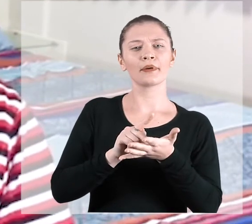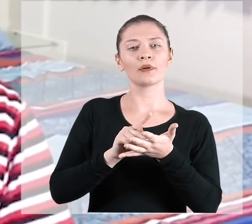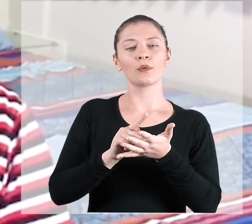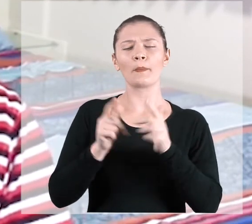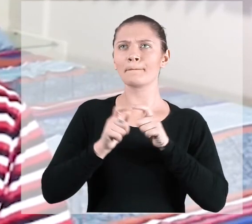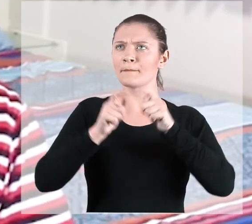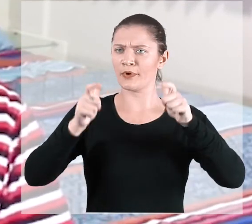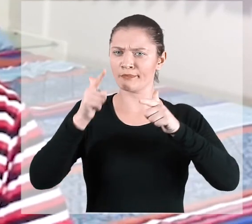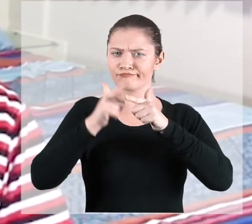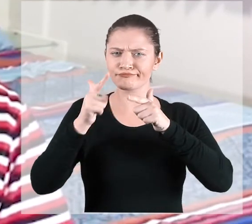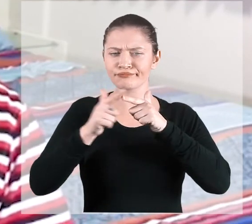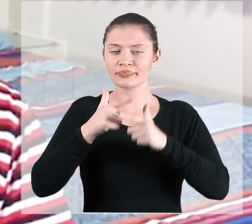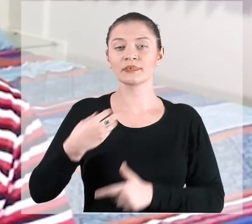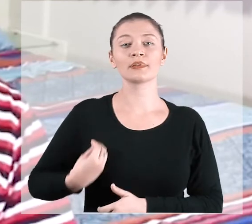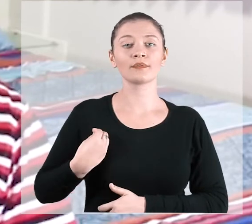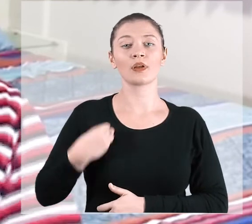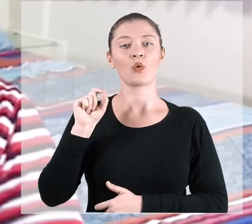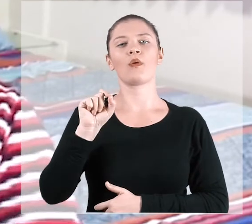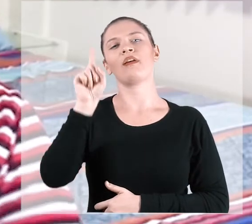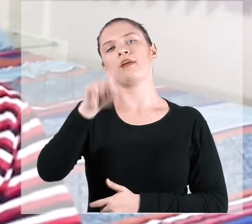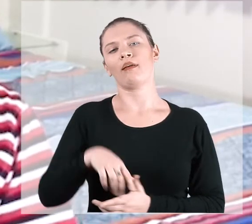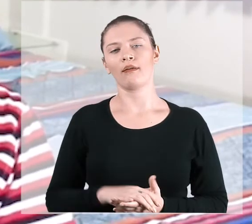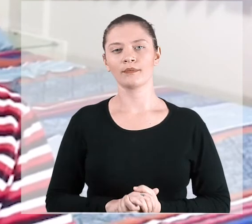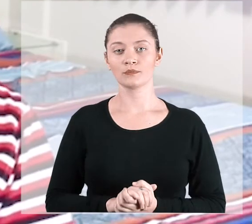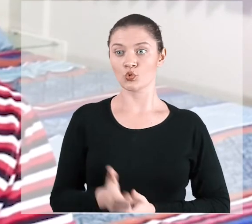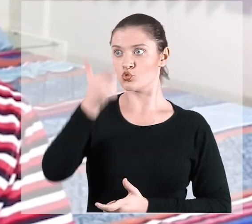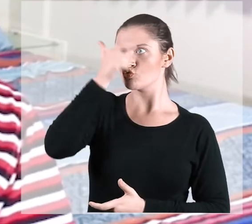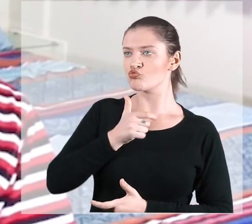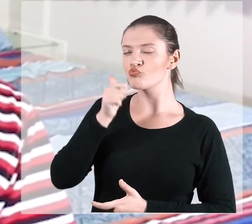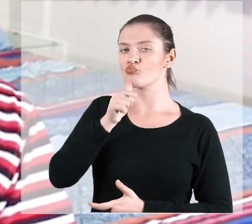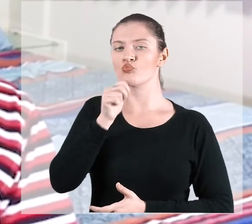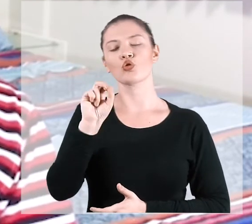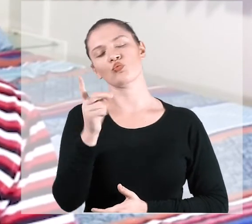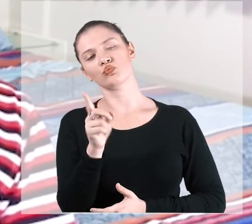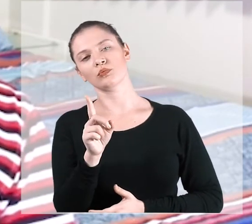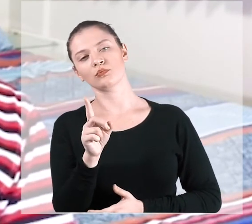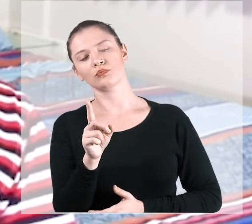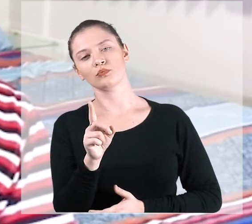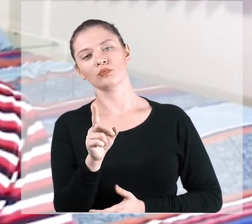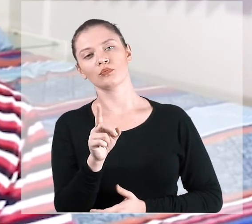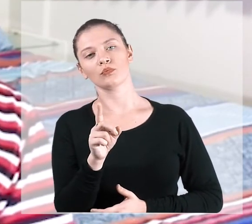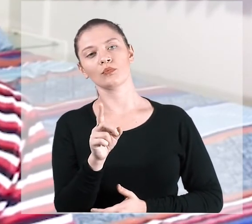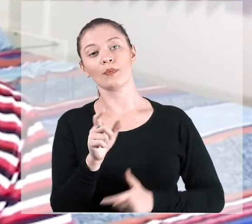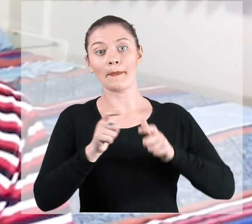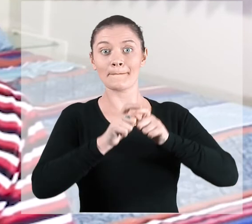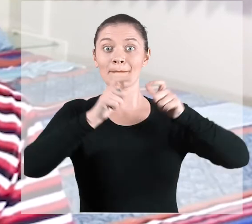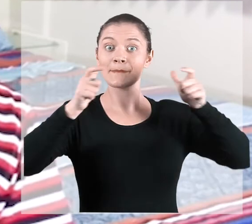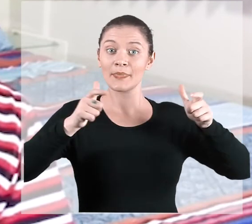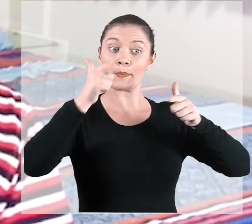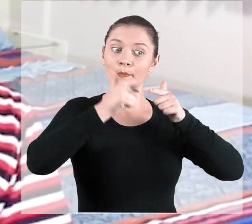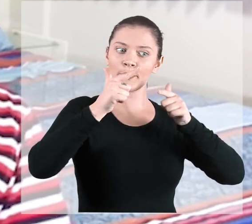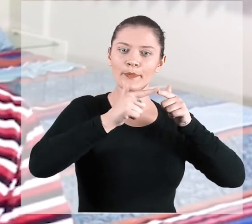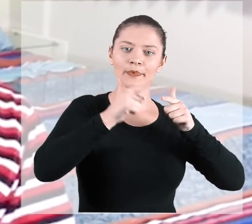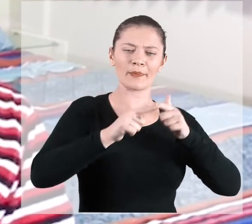conflito existencial aqui, agora, não é se sou ou não mulher. O maior conflito existencial é